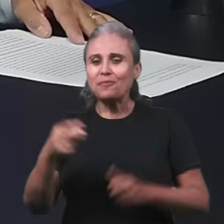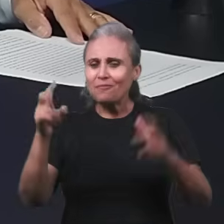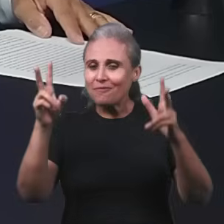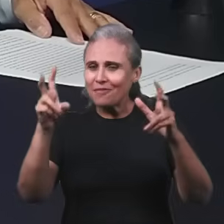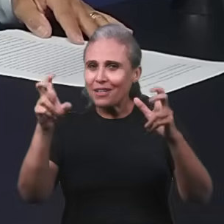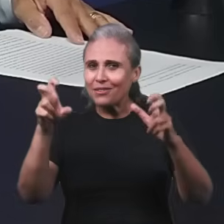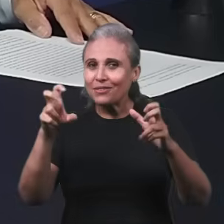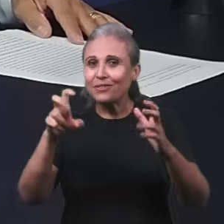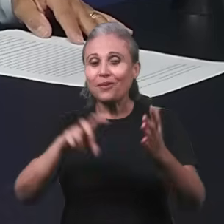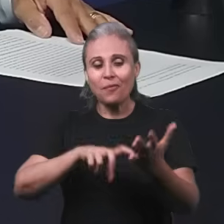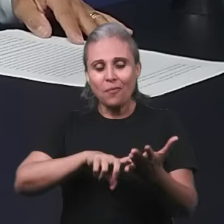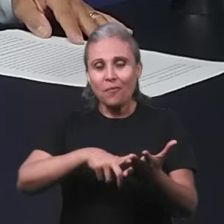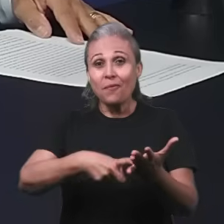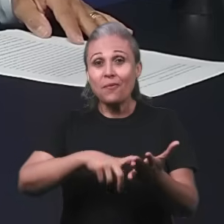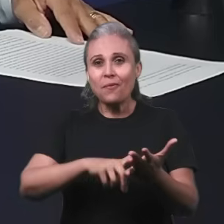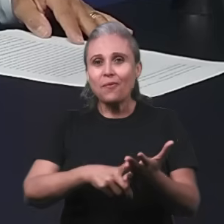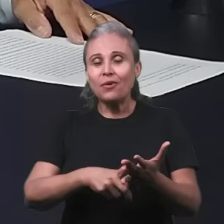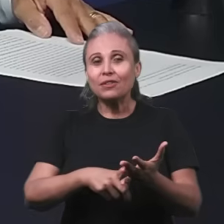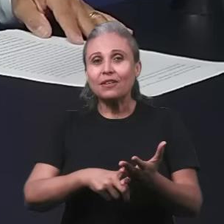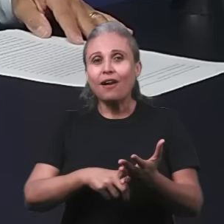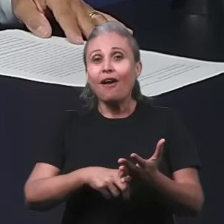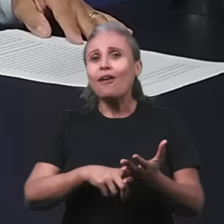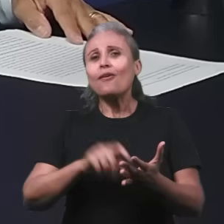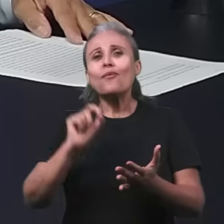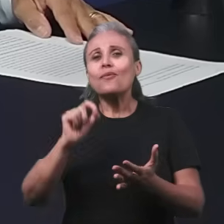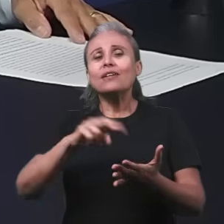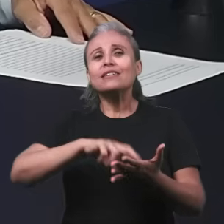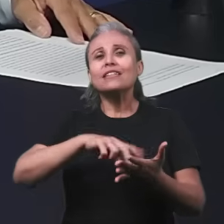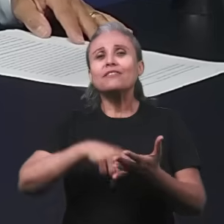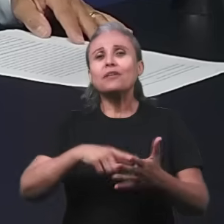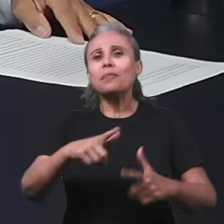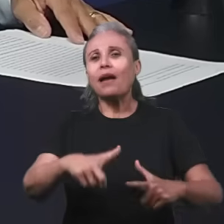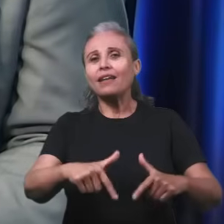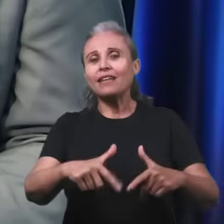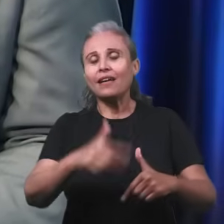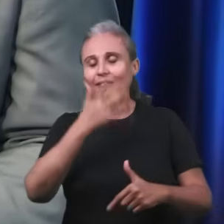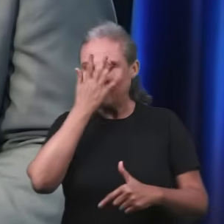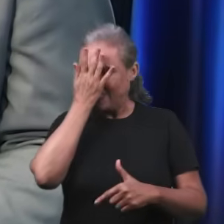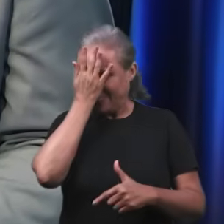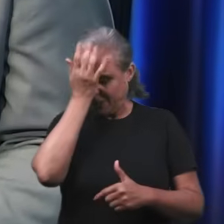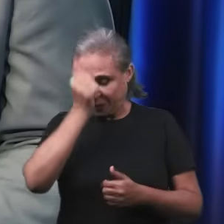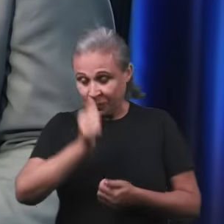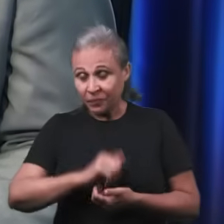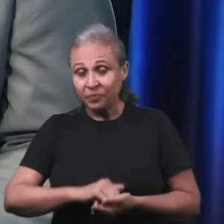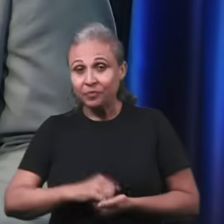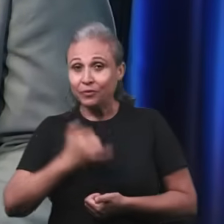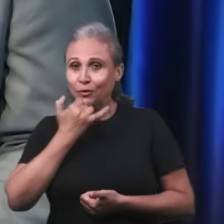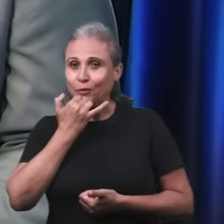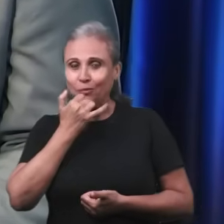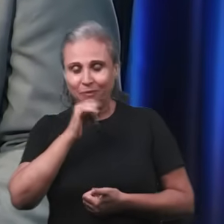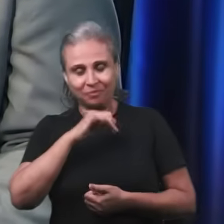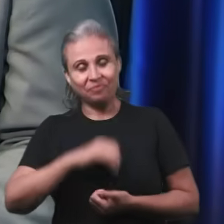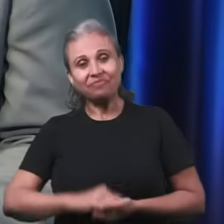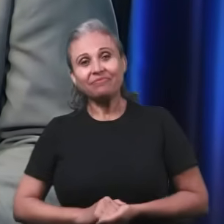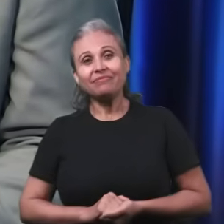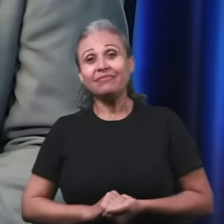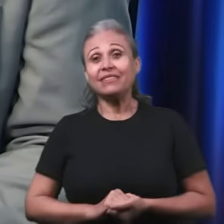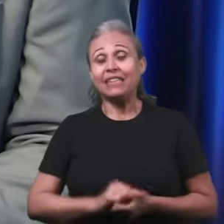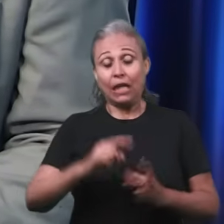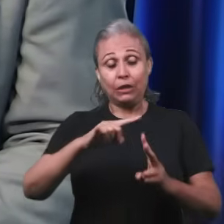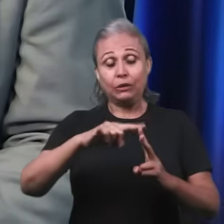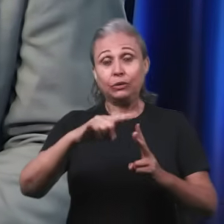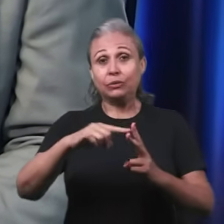andando, como Israel, qual a figura com Israel. Mas é outro assunto. Mas eu queria destacar dois aspectos